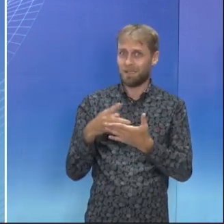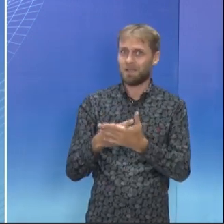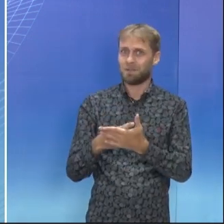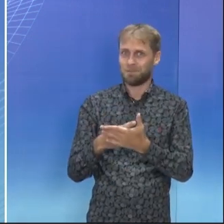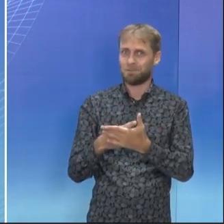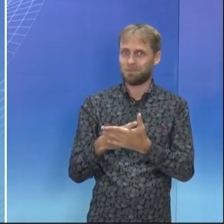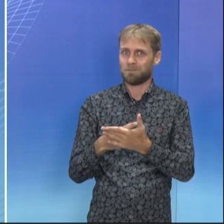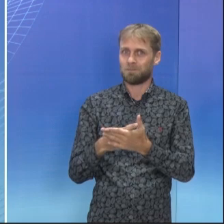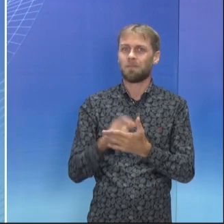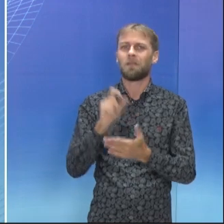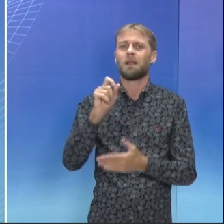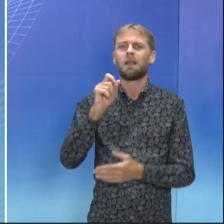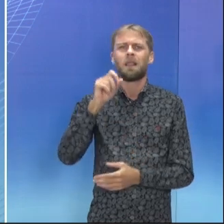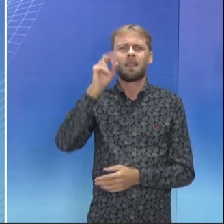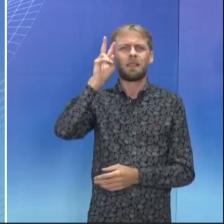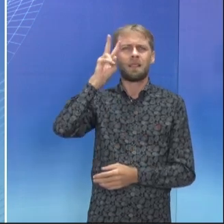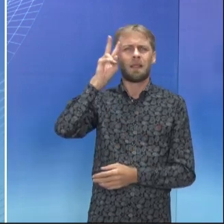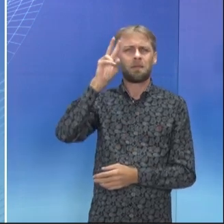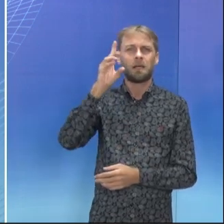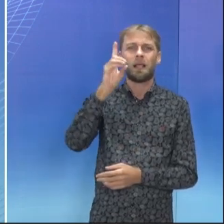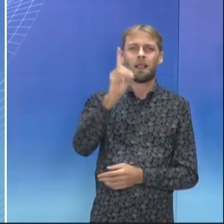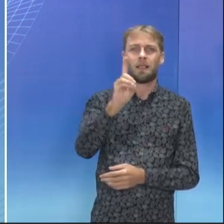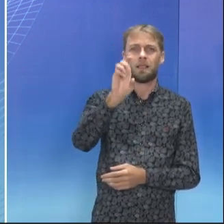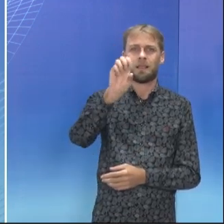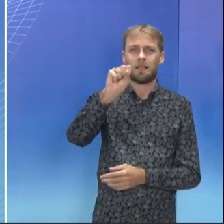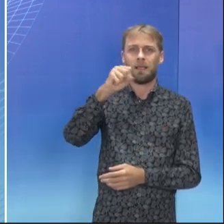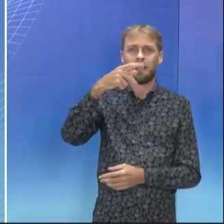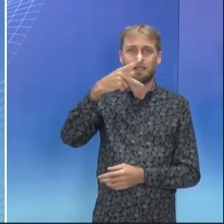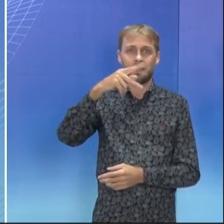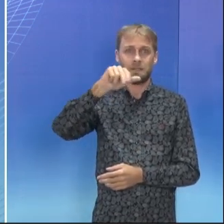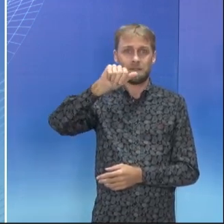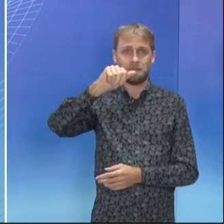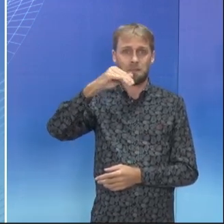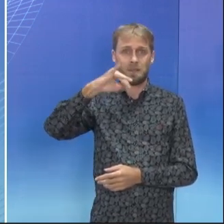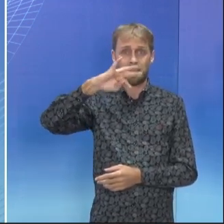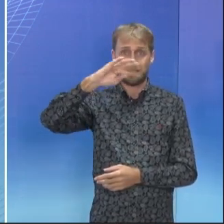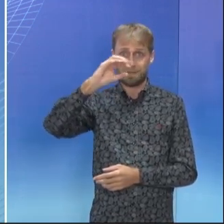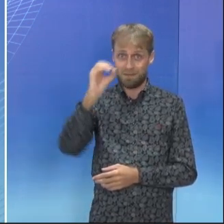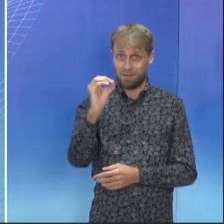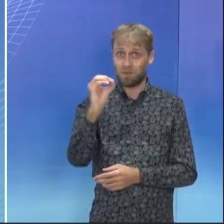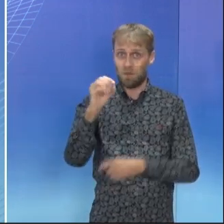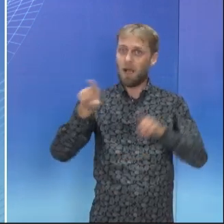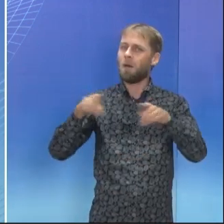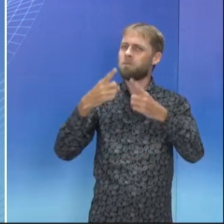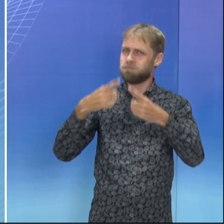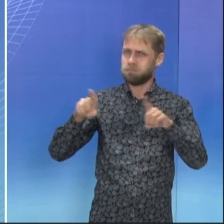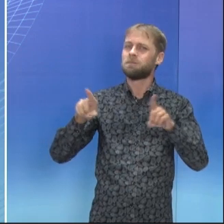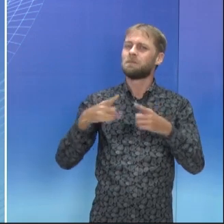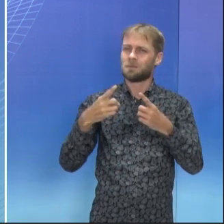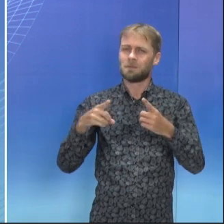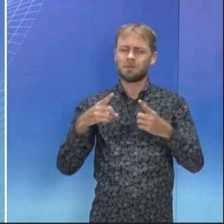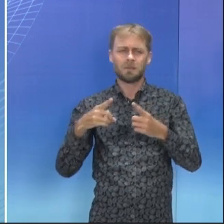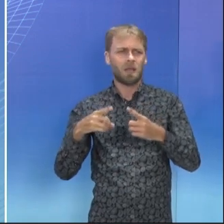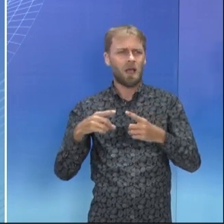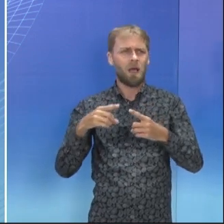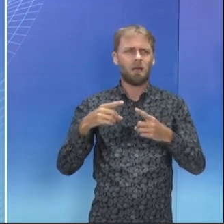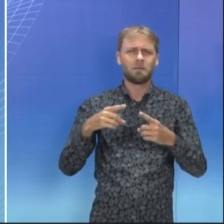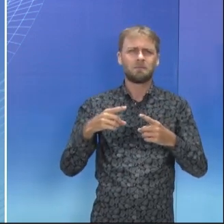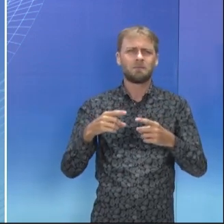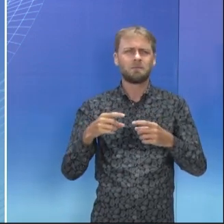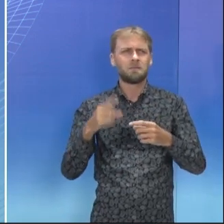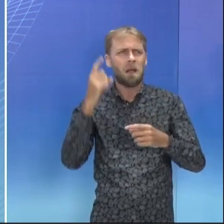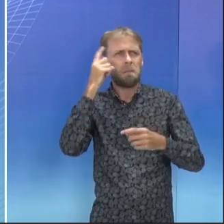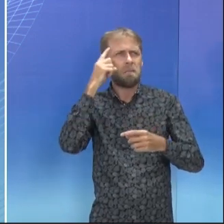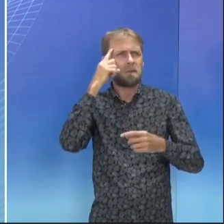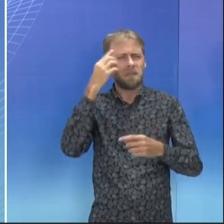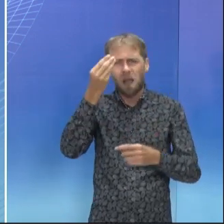certo? Quem se lembra de Despacito? Essa música bombou, ficou no auge, aquela música que estava quase virando